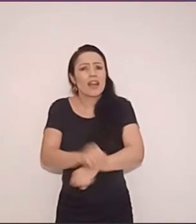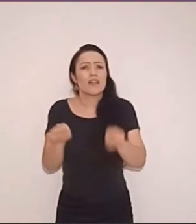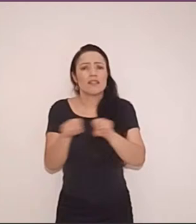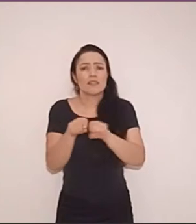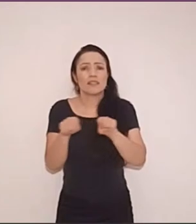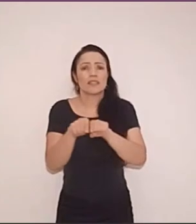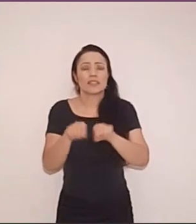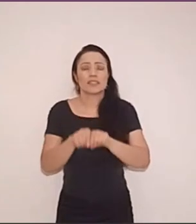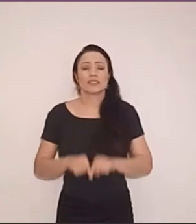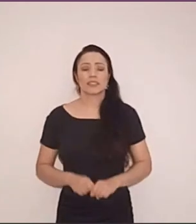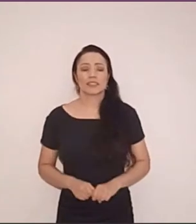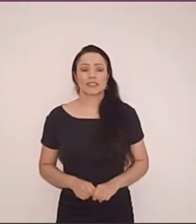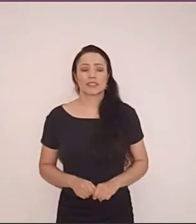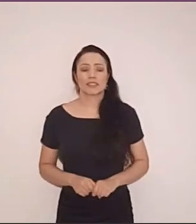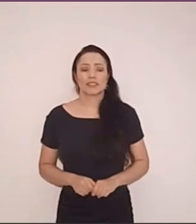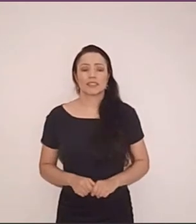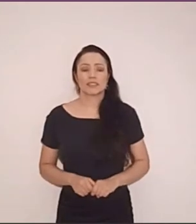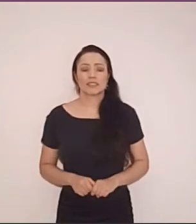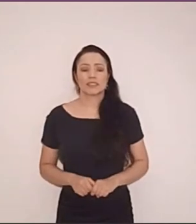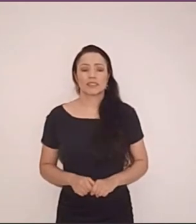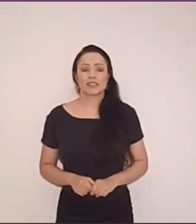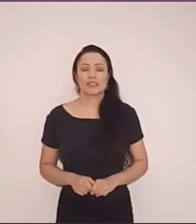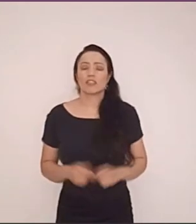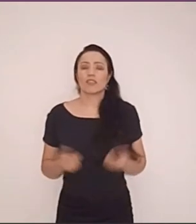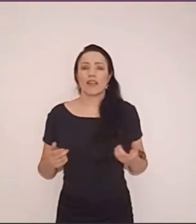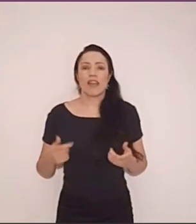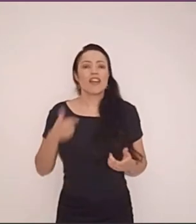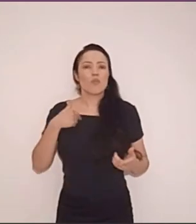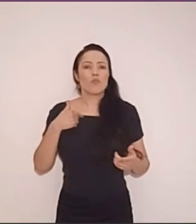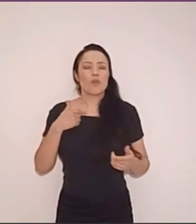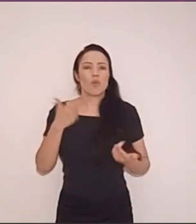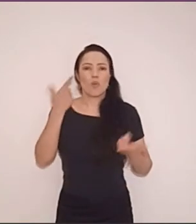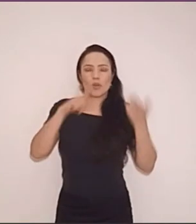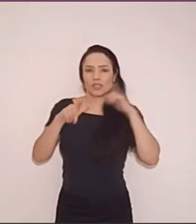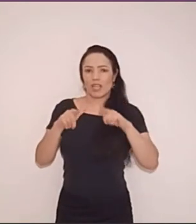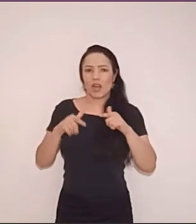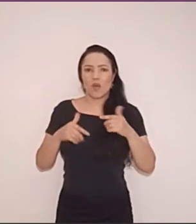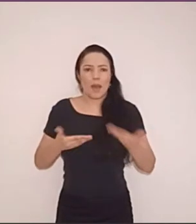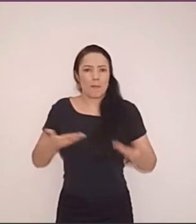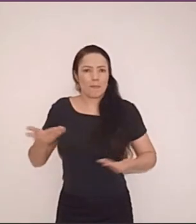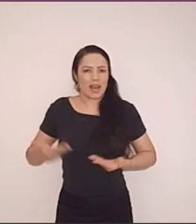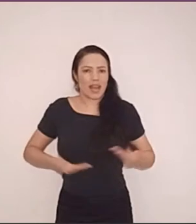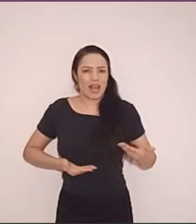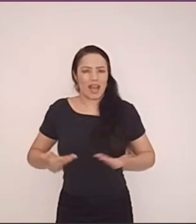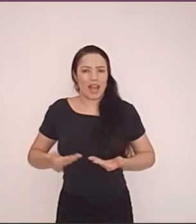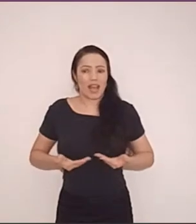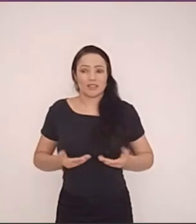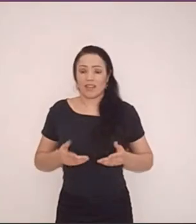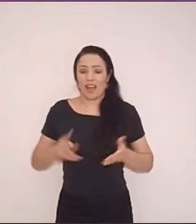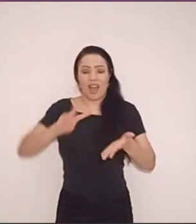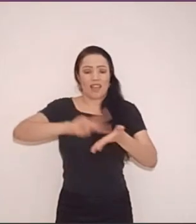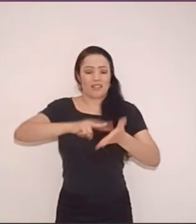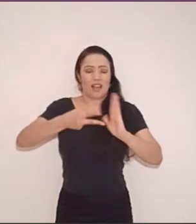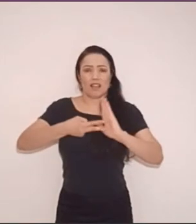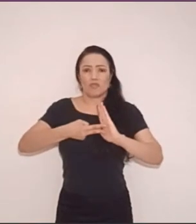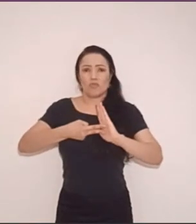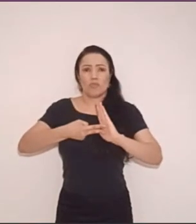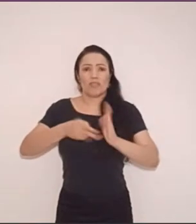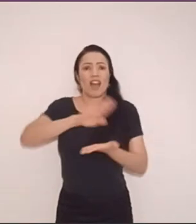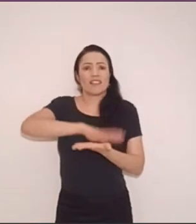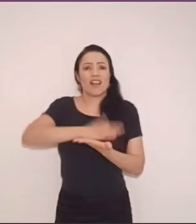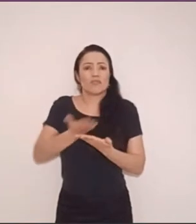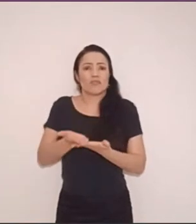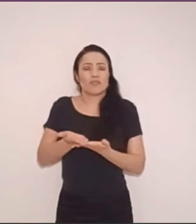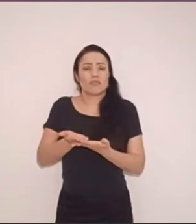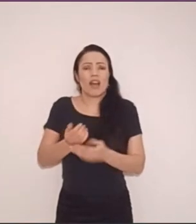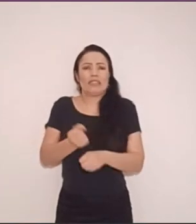também sem empregada tradução Centralizado não tem diferença de